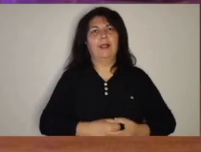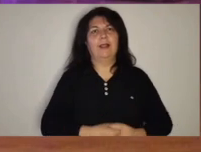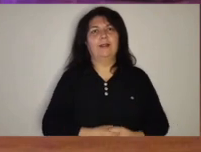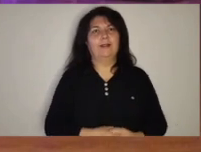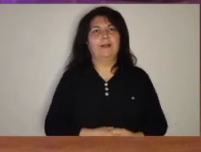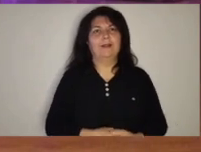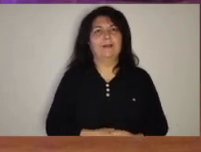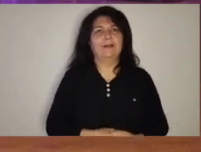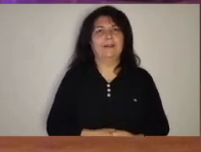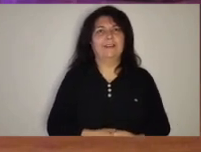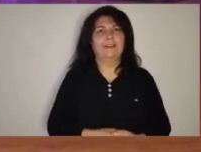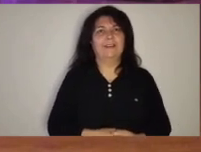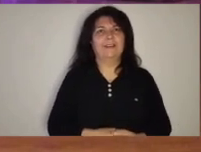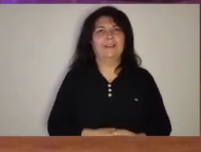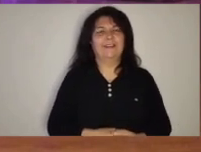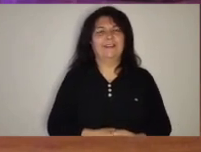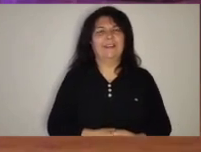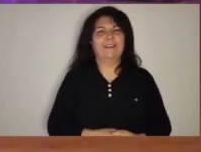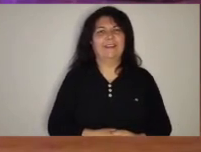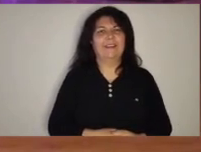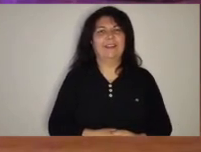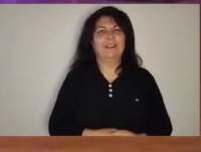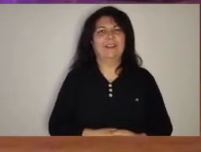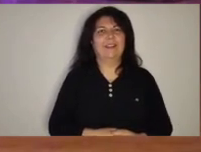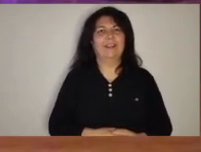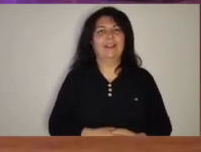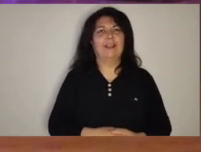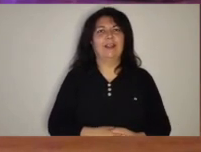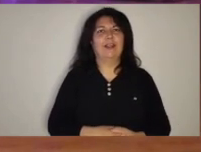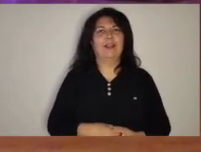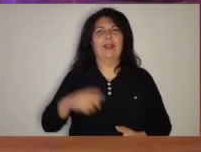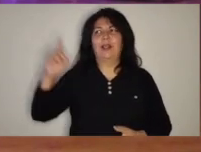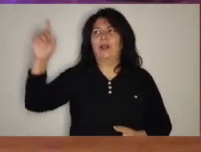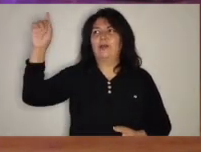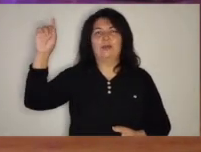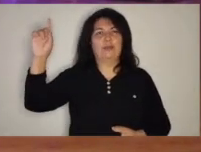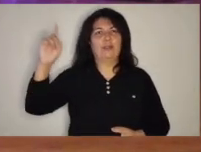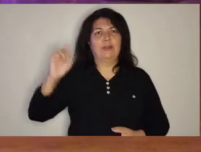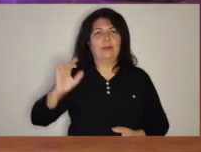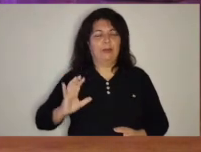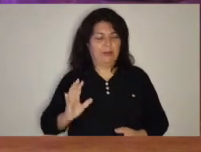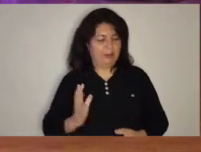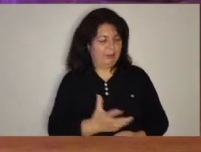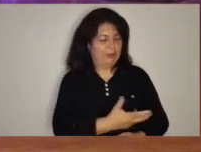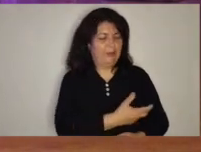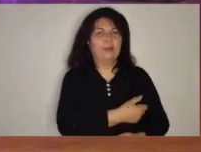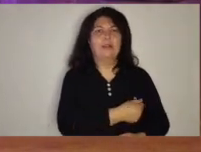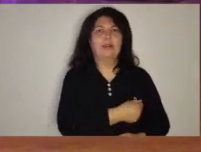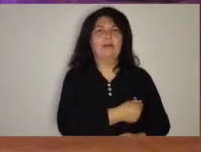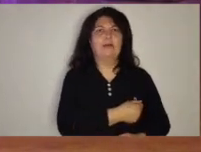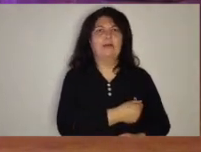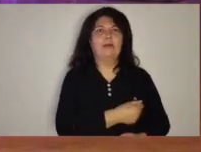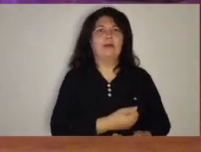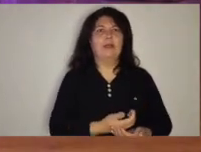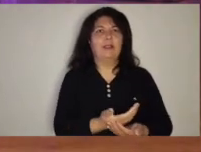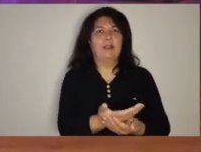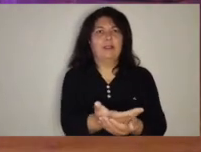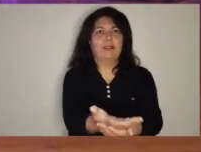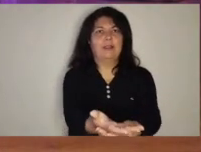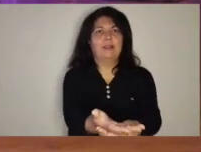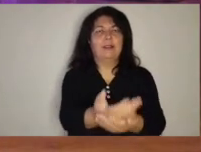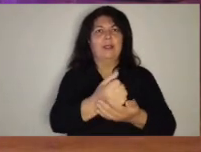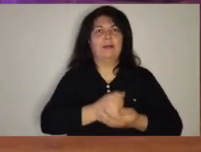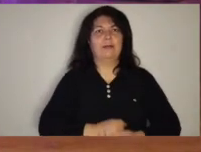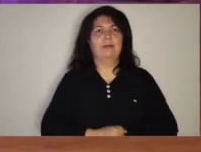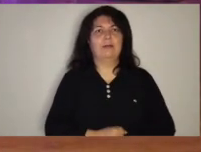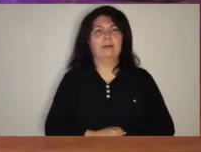lar, na nossa família. A nossa família é o nosso melhor e maior bem, mais precioso. O Senhor nos